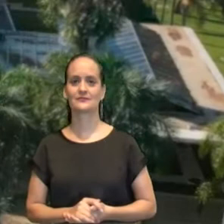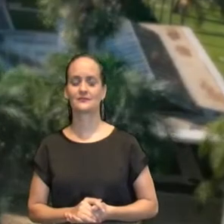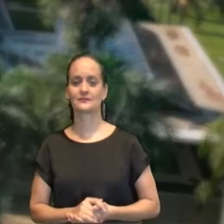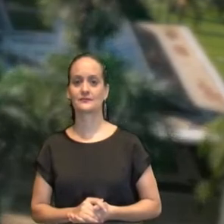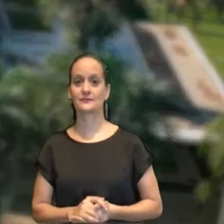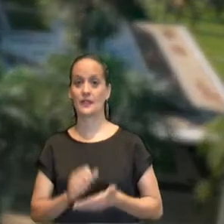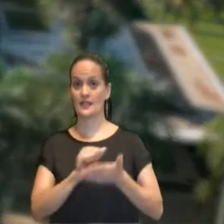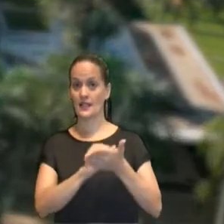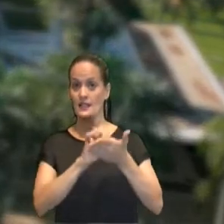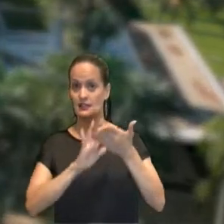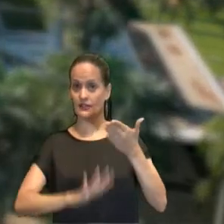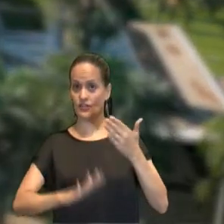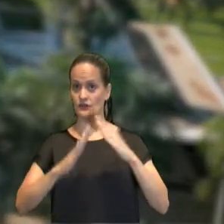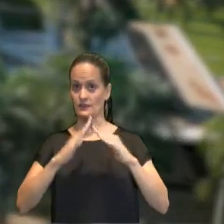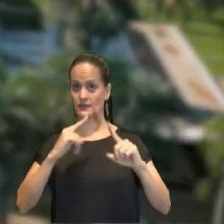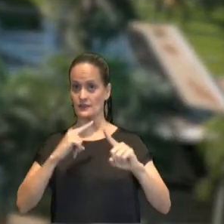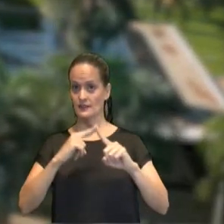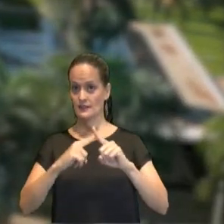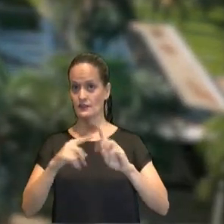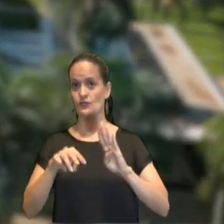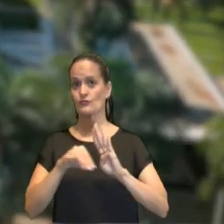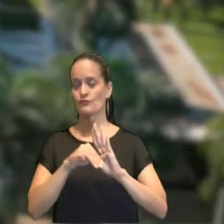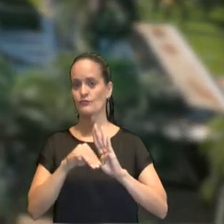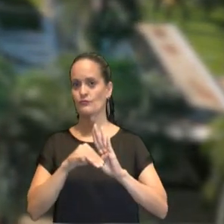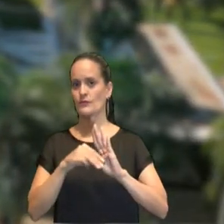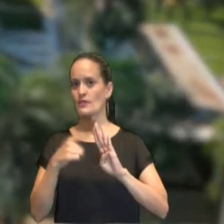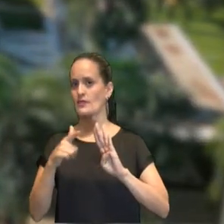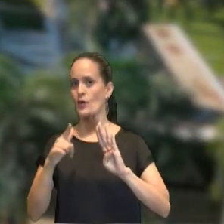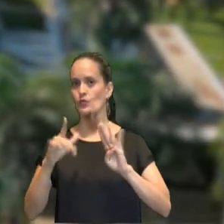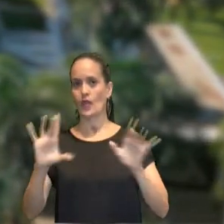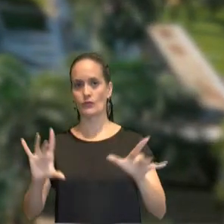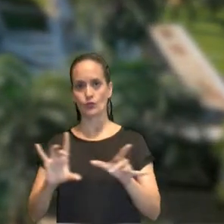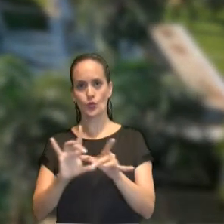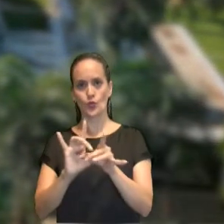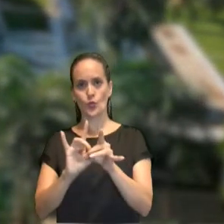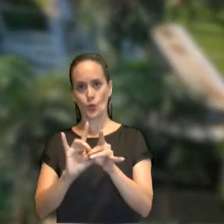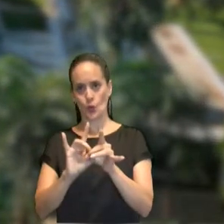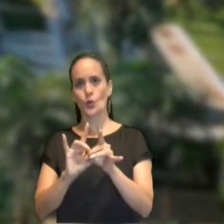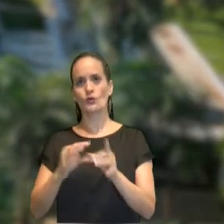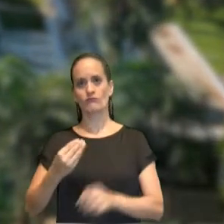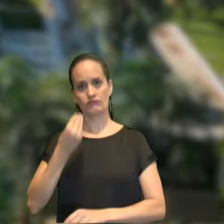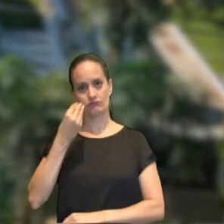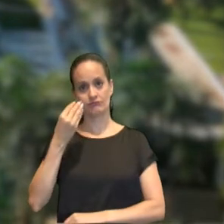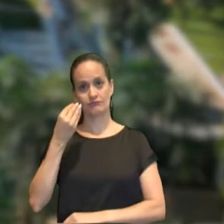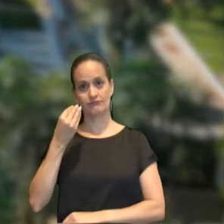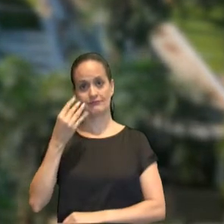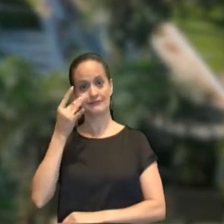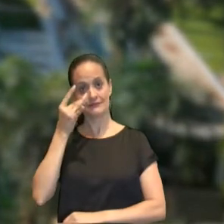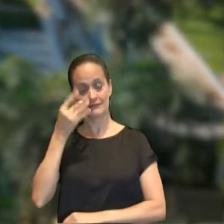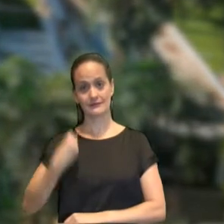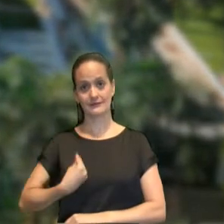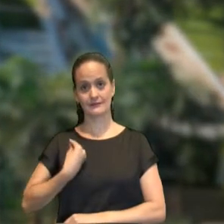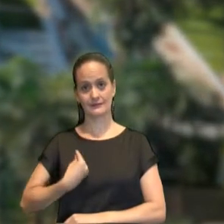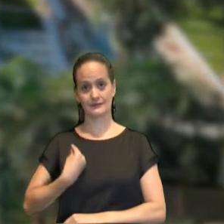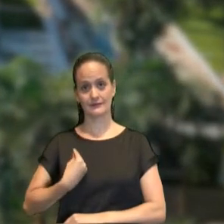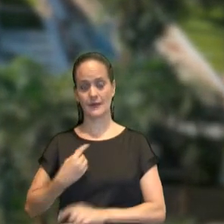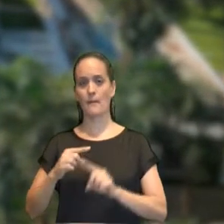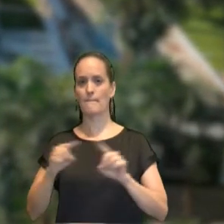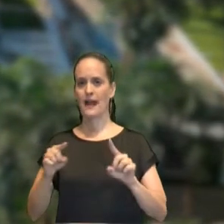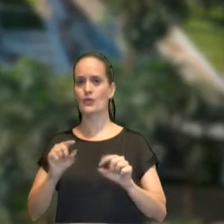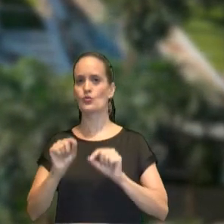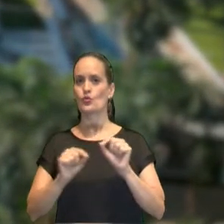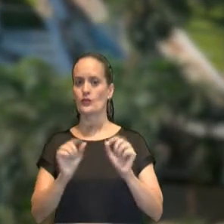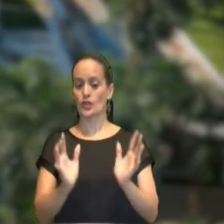As atividades da igreja, sem reuniões presenciais, estão sendo coordenadas por uma